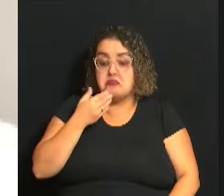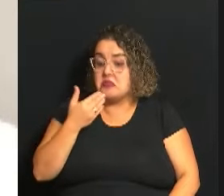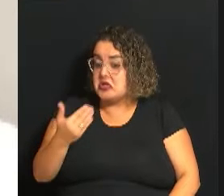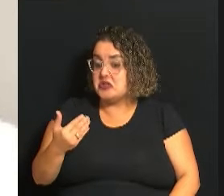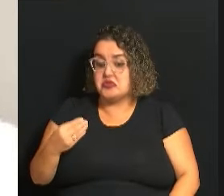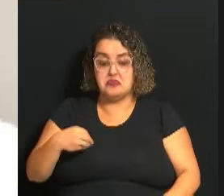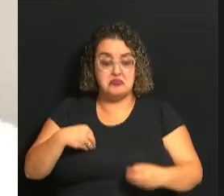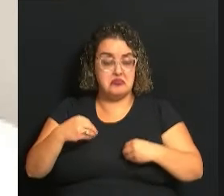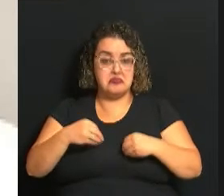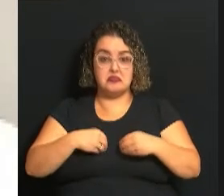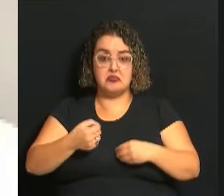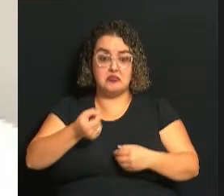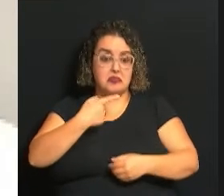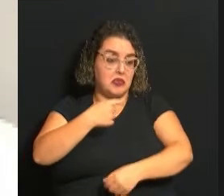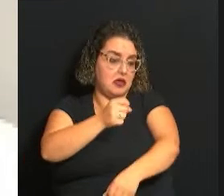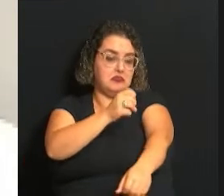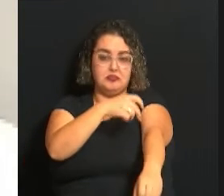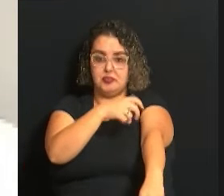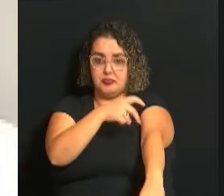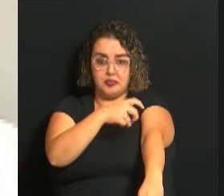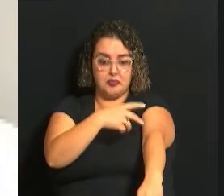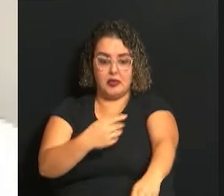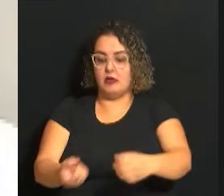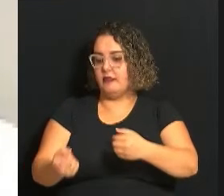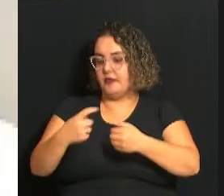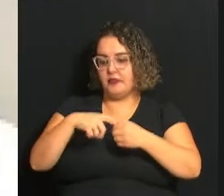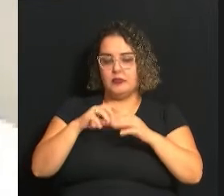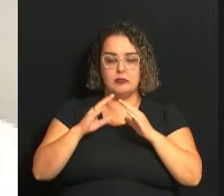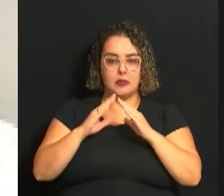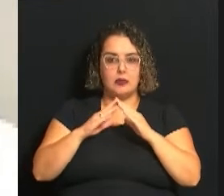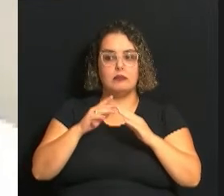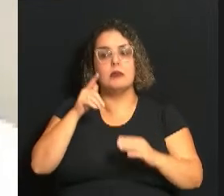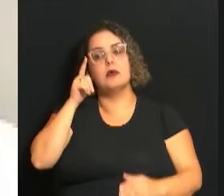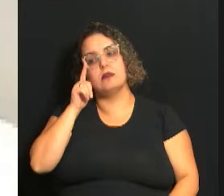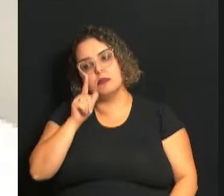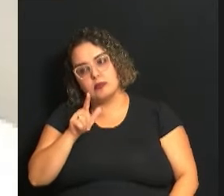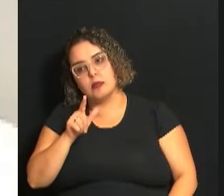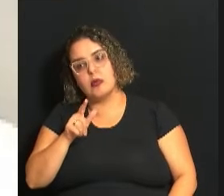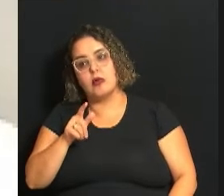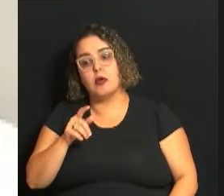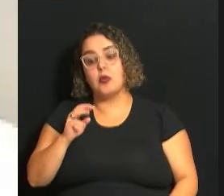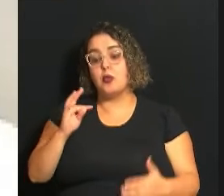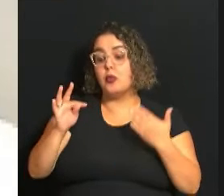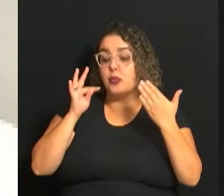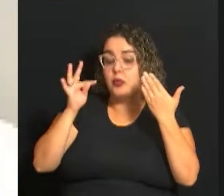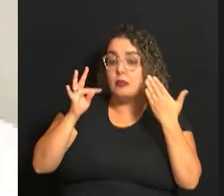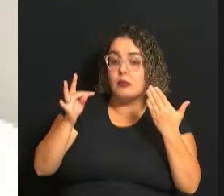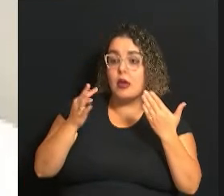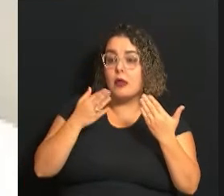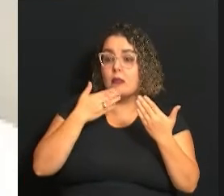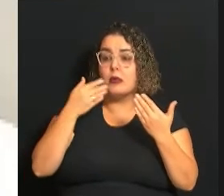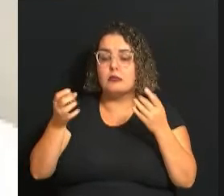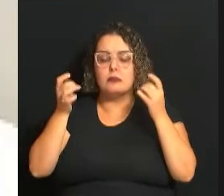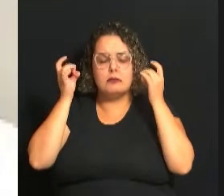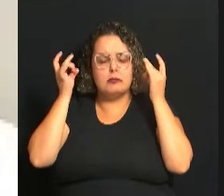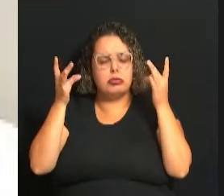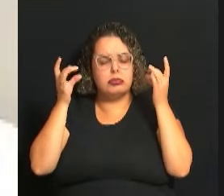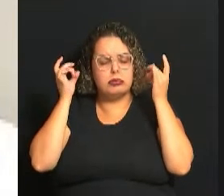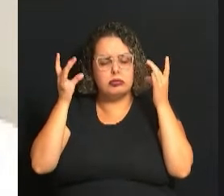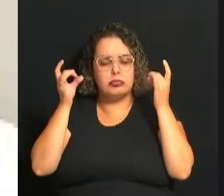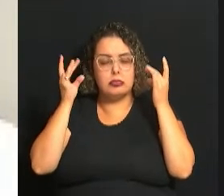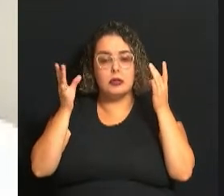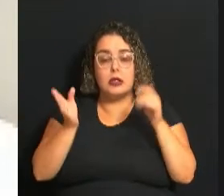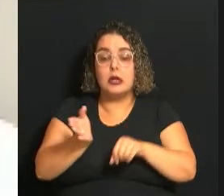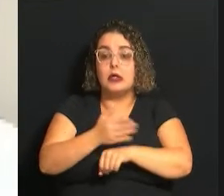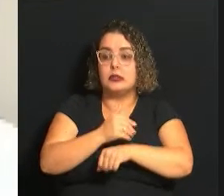hospital, tomava remédio e voltava para casa. Tá? Depois consegui, com terapias alternativas, melhorar essas enxaquecas que eu tinha pré-menstruais, né?